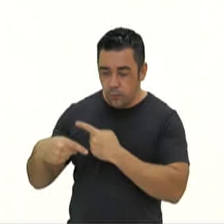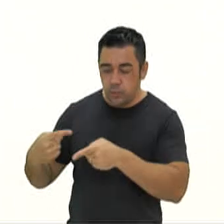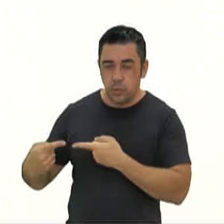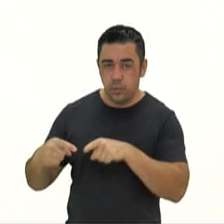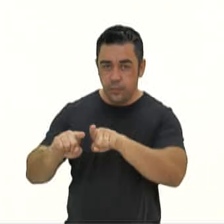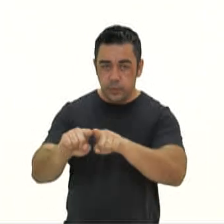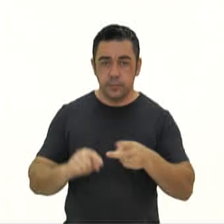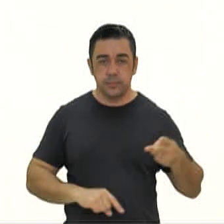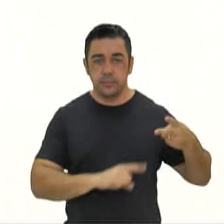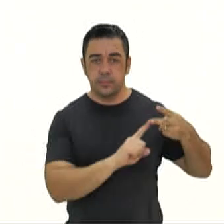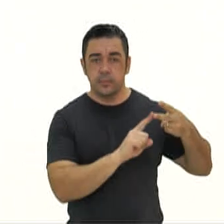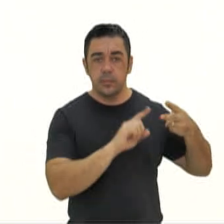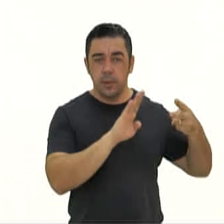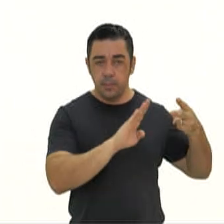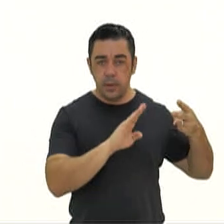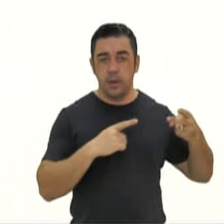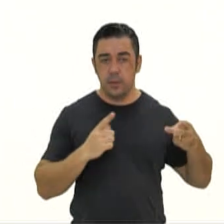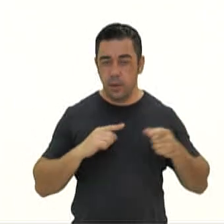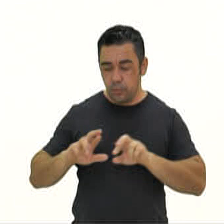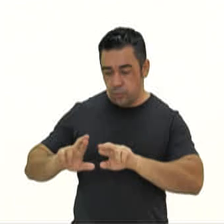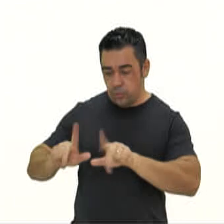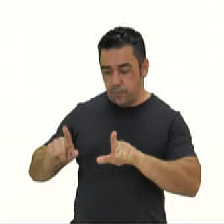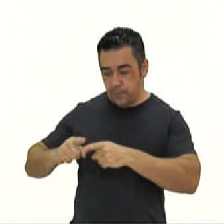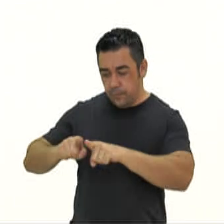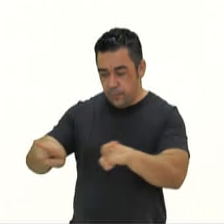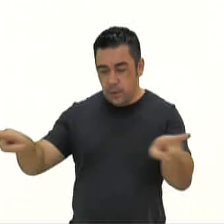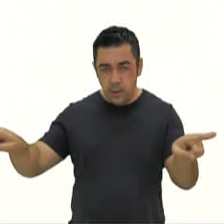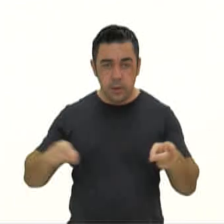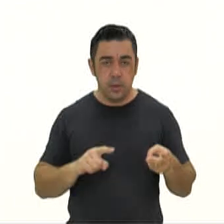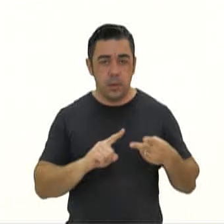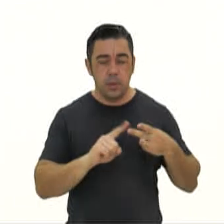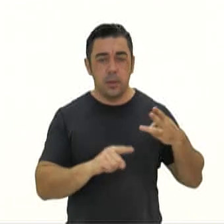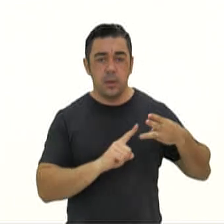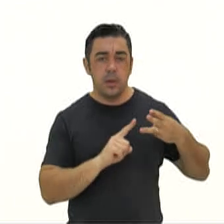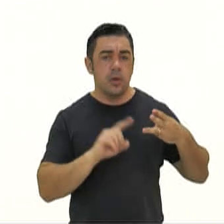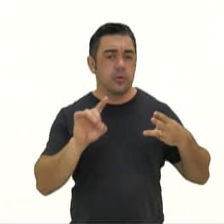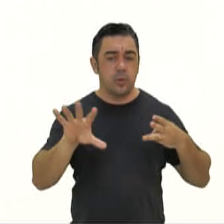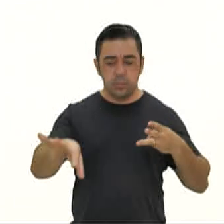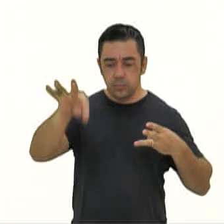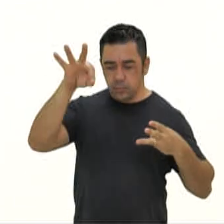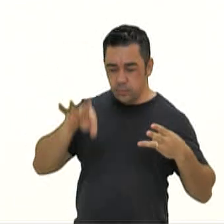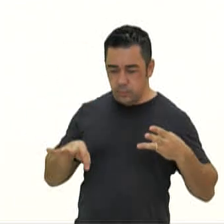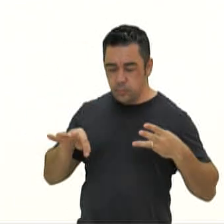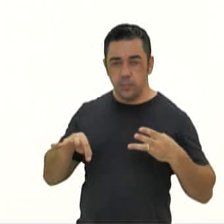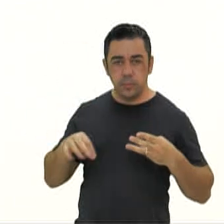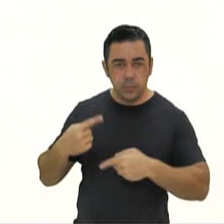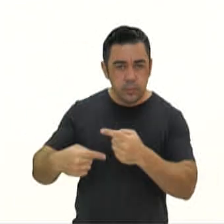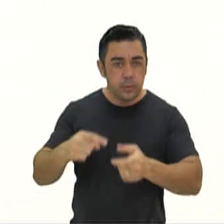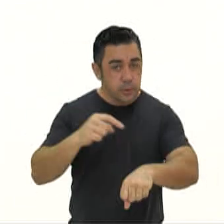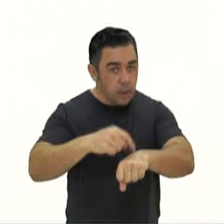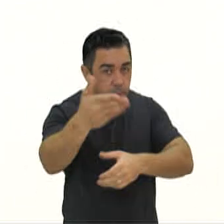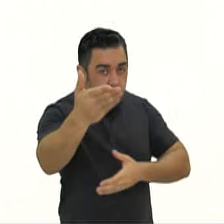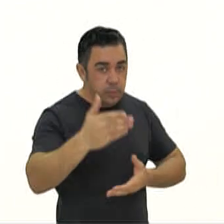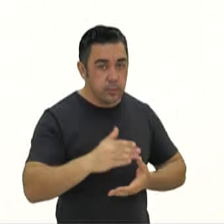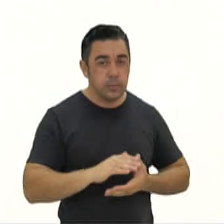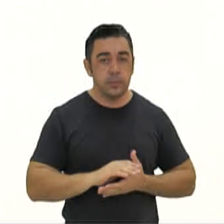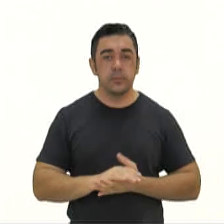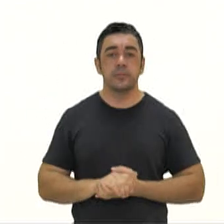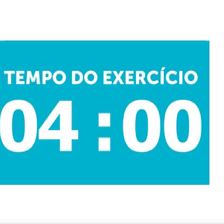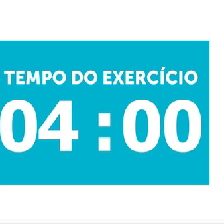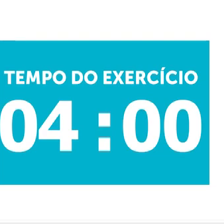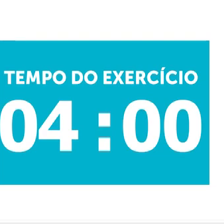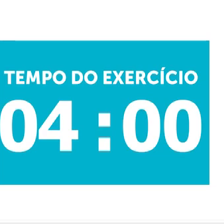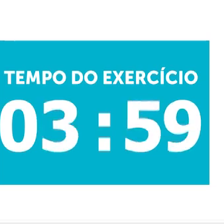convergente, B. Evolução divergente ou C. Isolamento reprodutivo. Tempo.